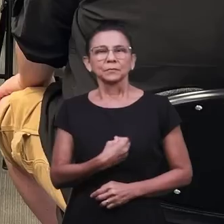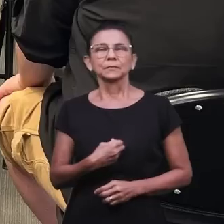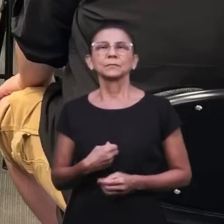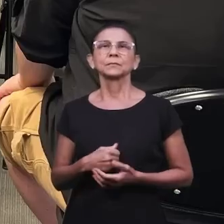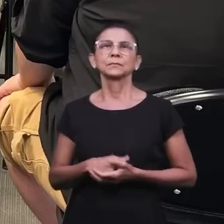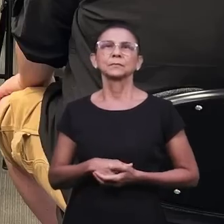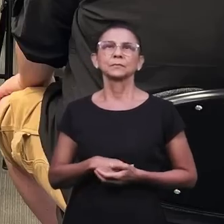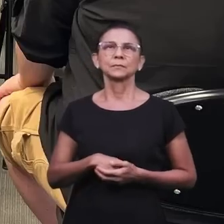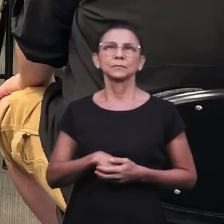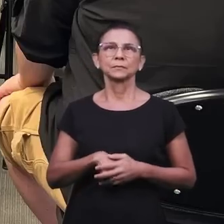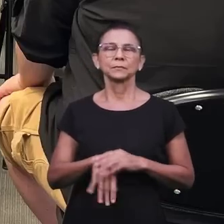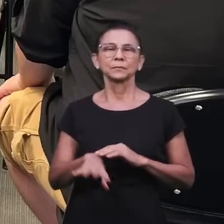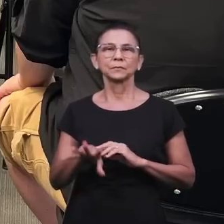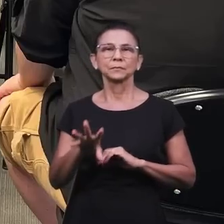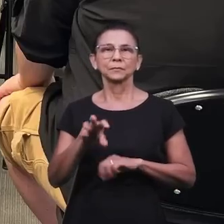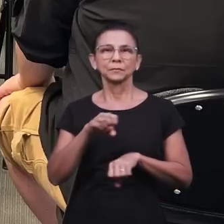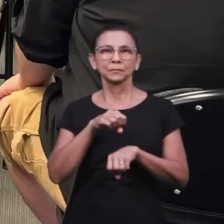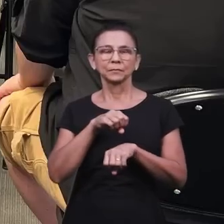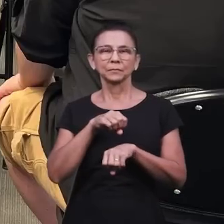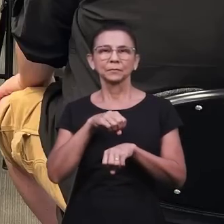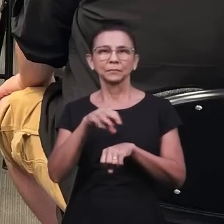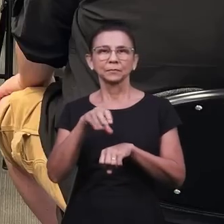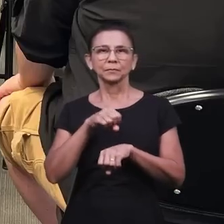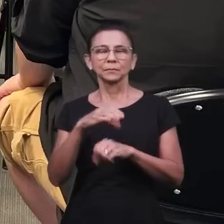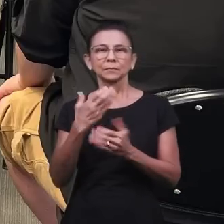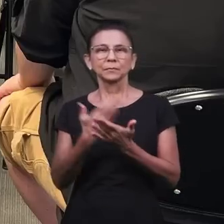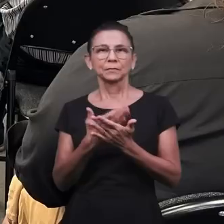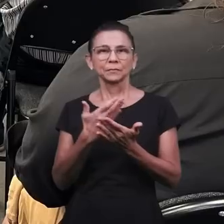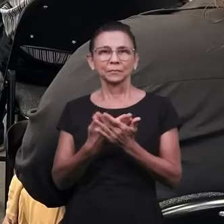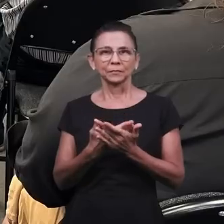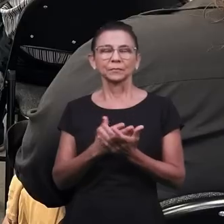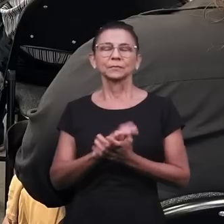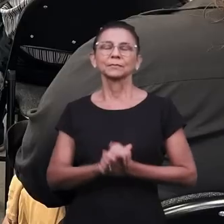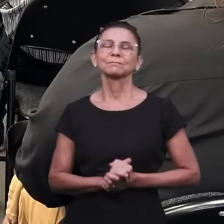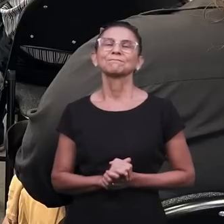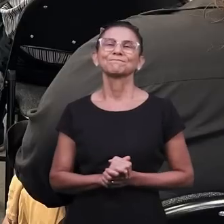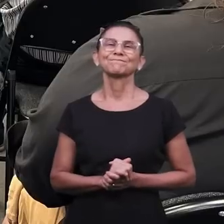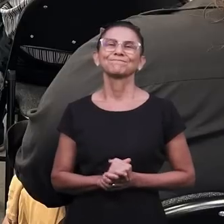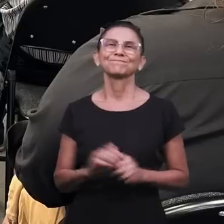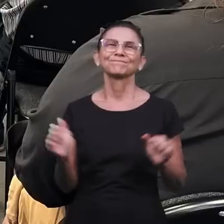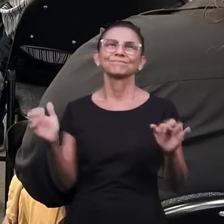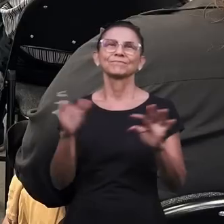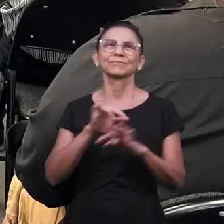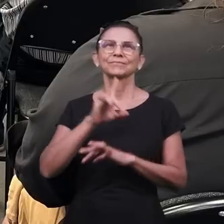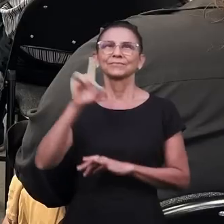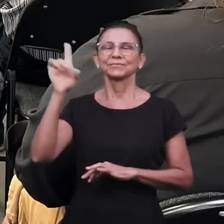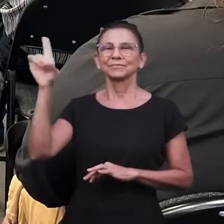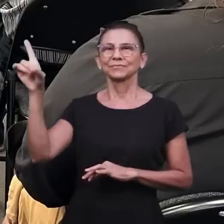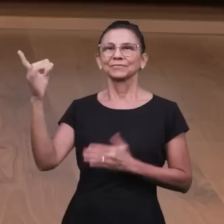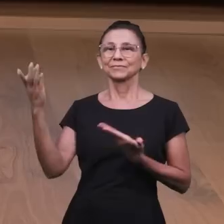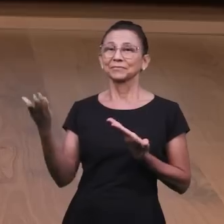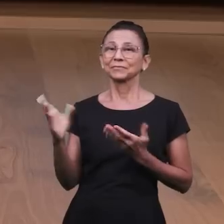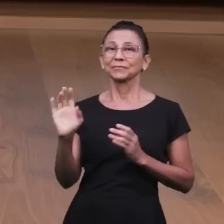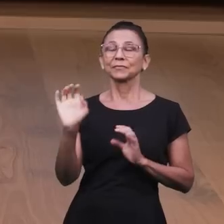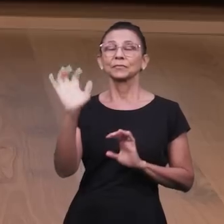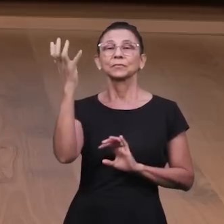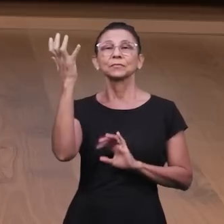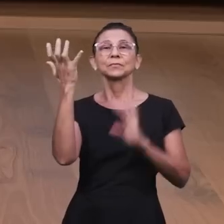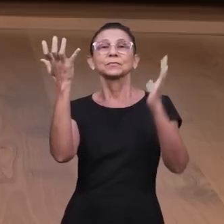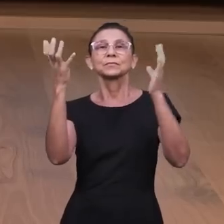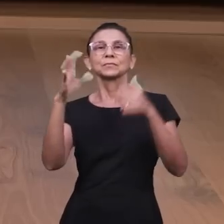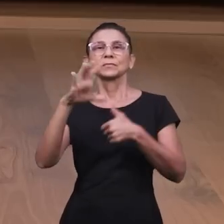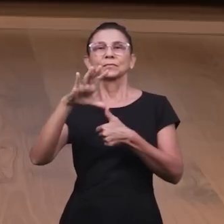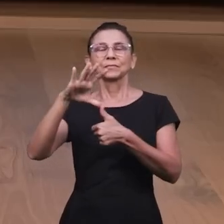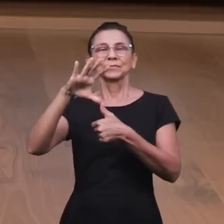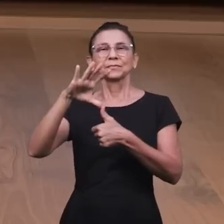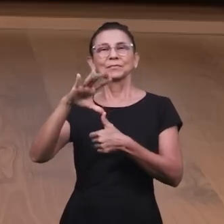ungido Sérgio da Silva ministraram aulas sobre o sangue, o corpo de Cristo e o batismo do Espírito Santo. Glórias a Deus,